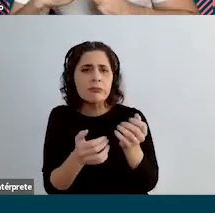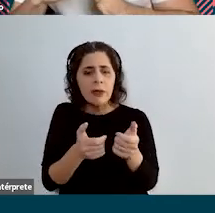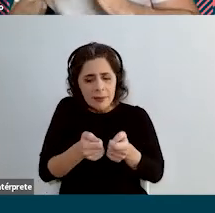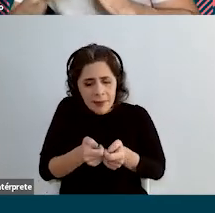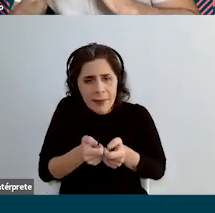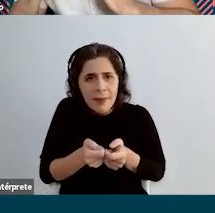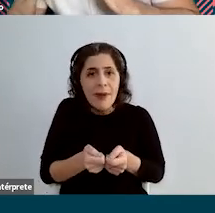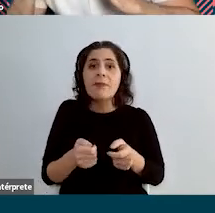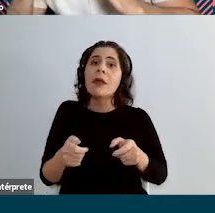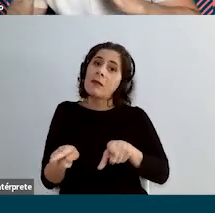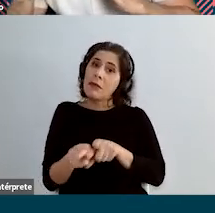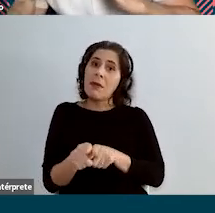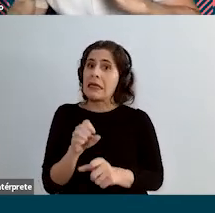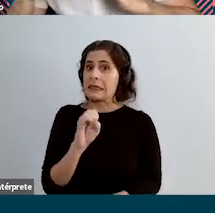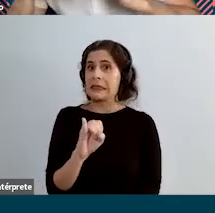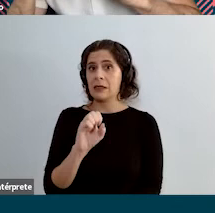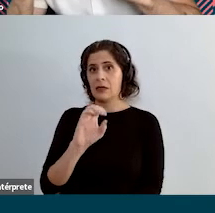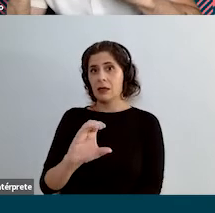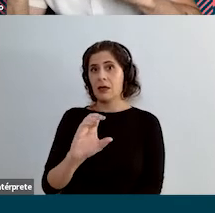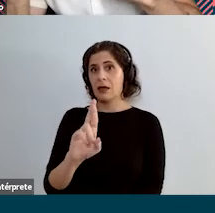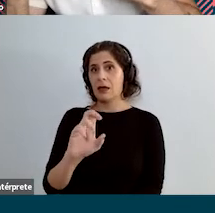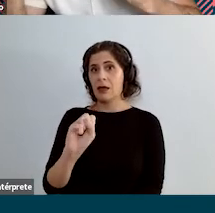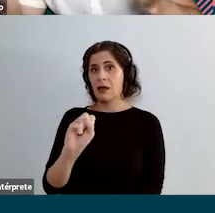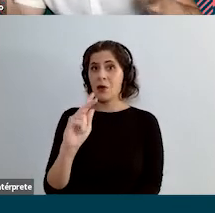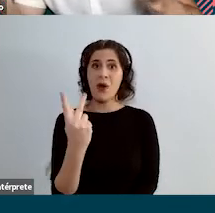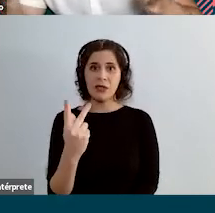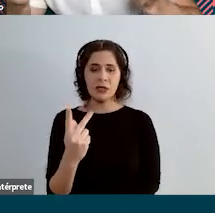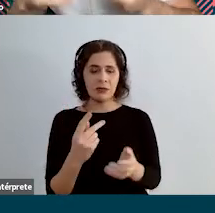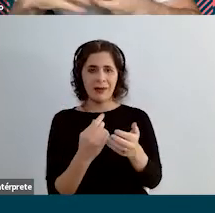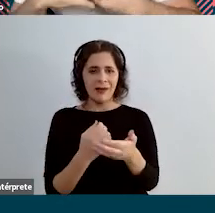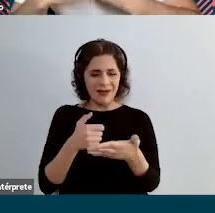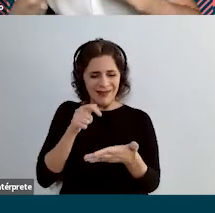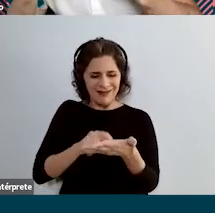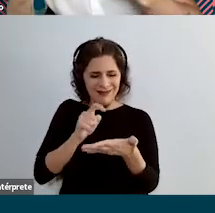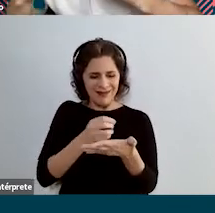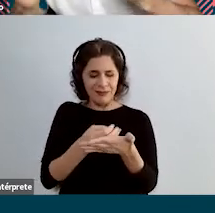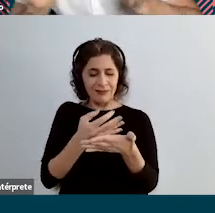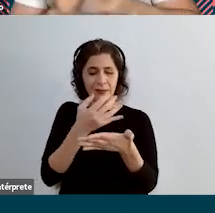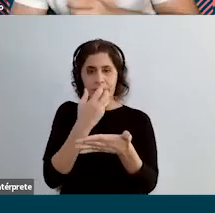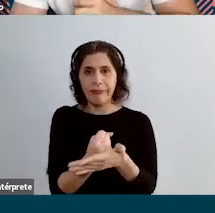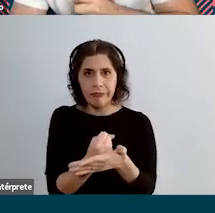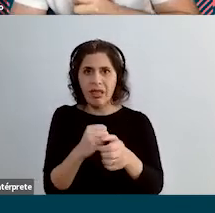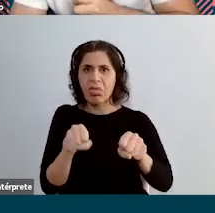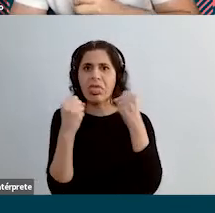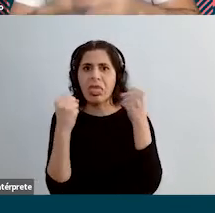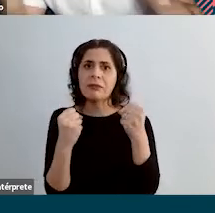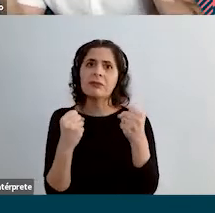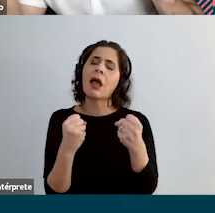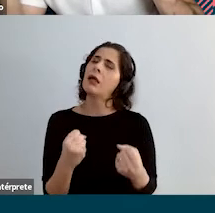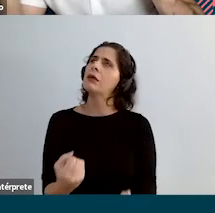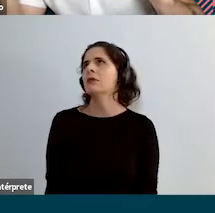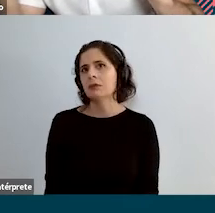e resolver os principais crashes, assim. Garantir que o aplicativo não ia ficar fechando, porque não tem coisa pior do que você abrir o aplicativo